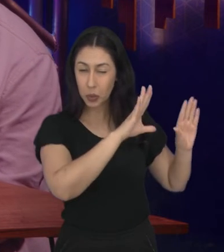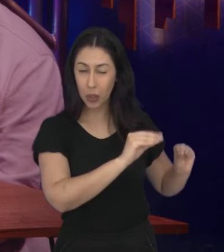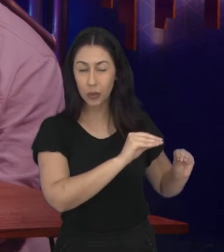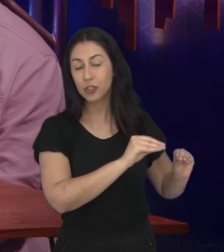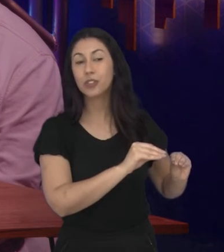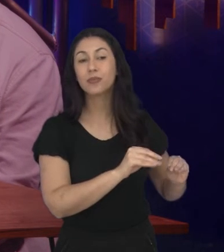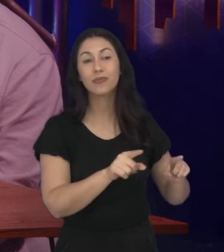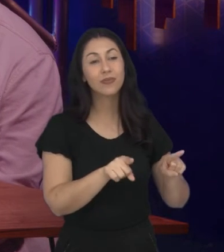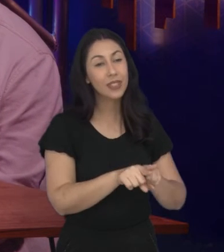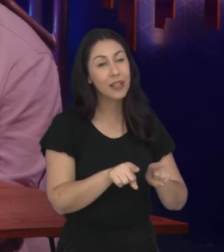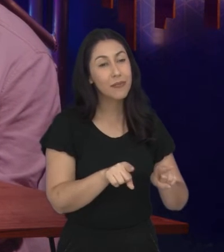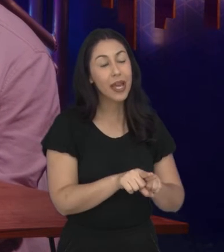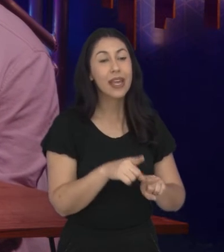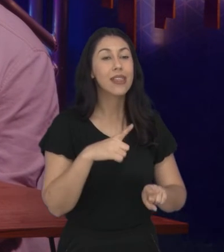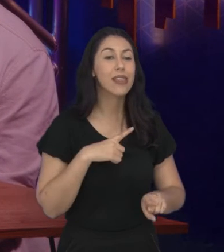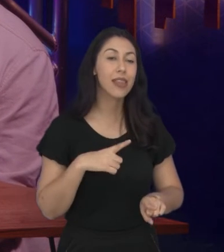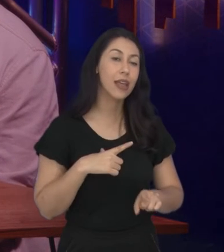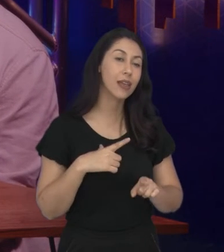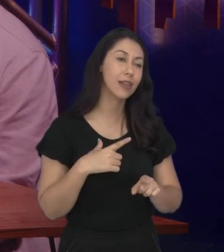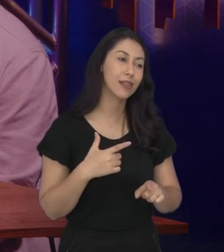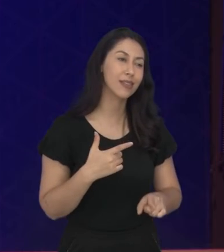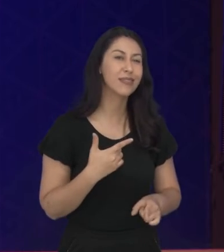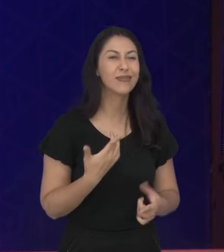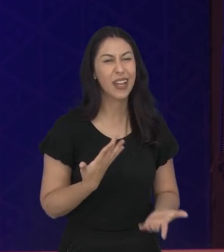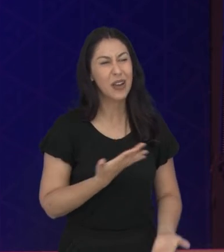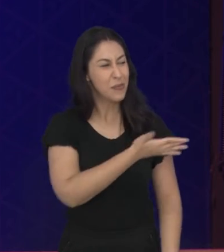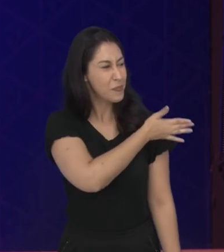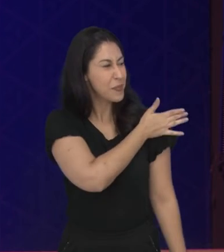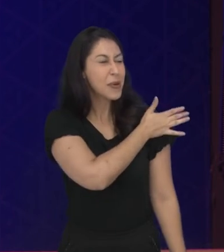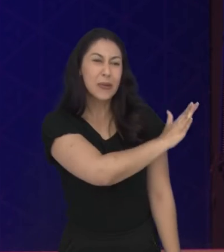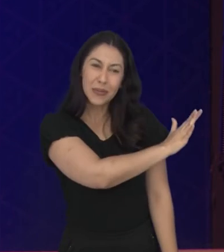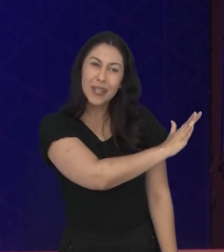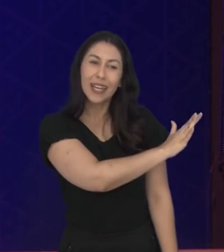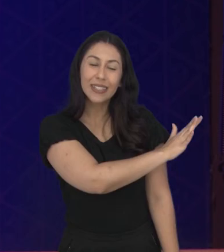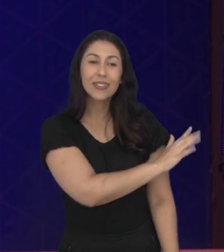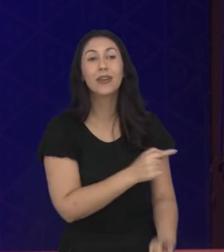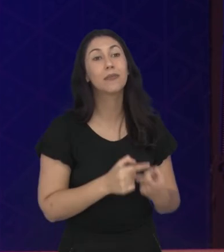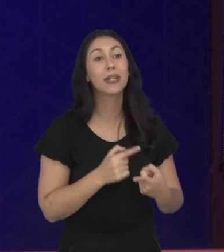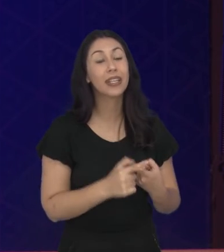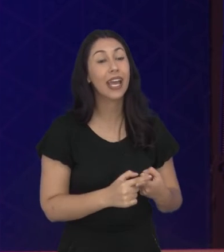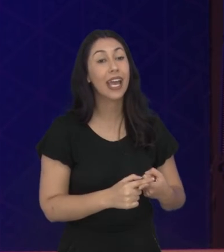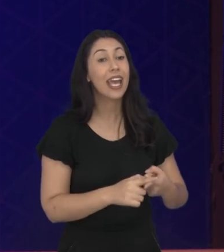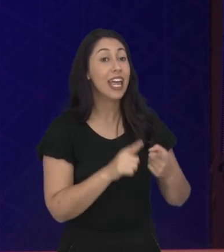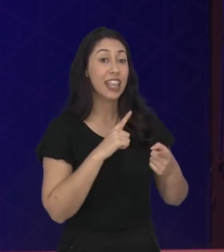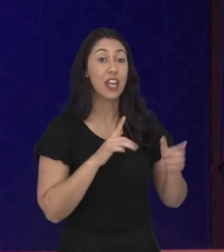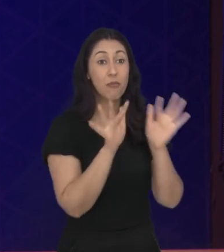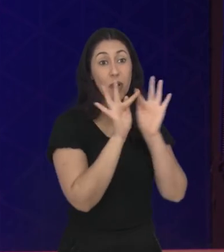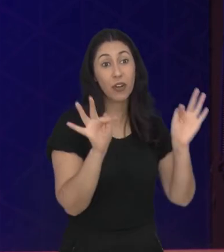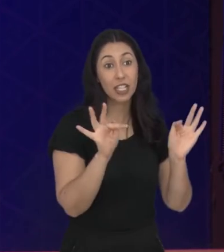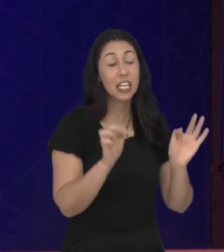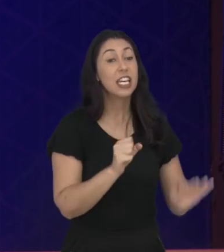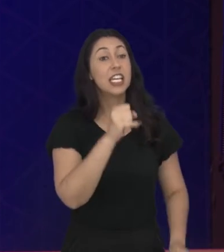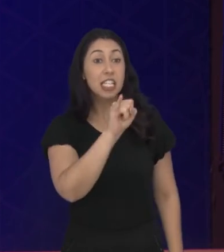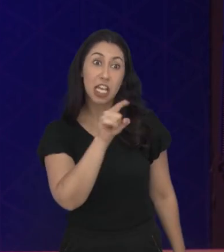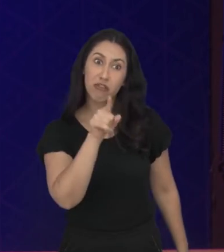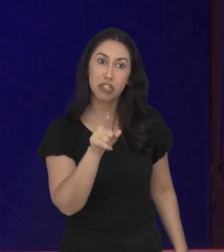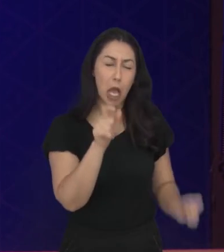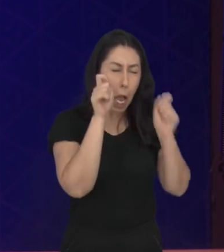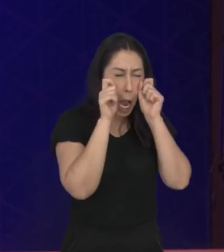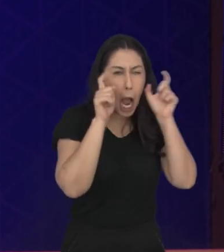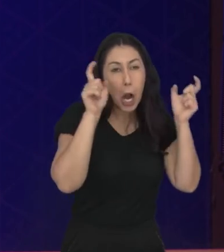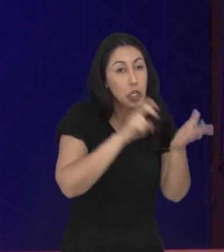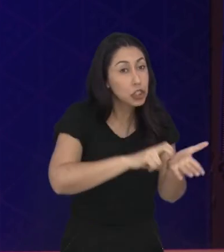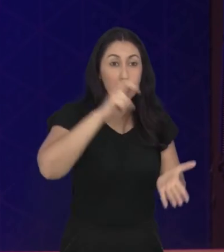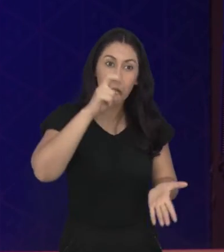que existe uma questão social também, praticamente um preconceito, que é isso de Deus ajuda quem cedo madruga. Então, se